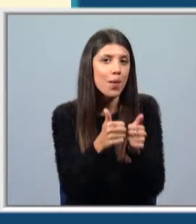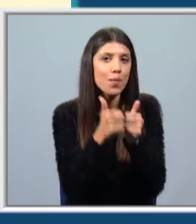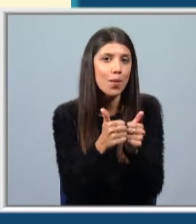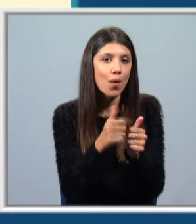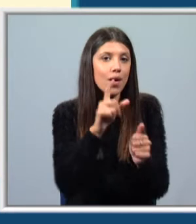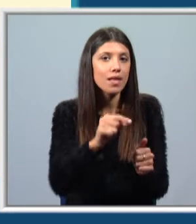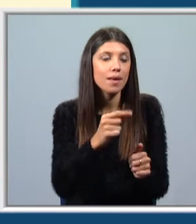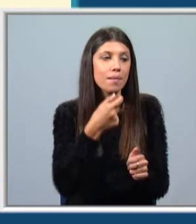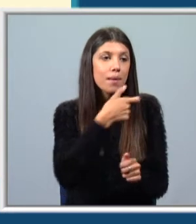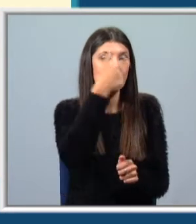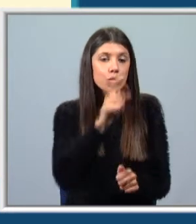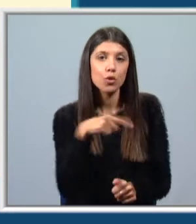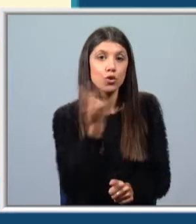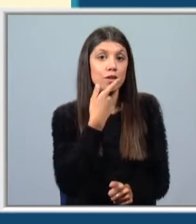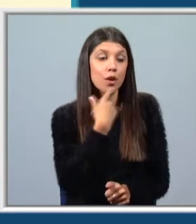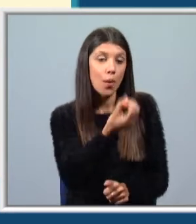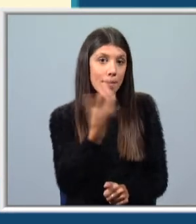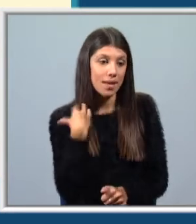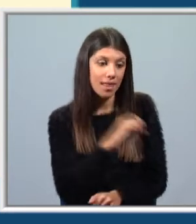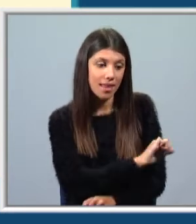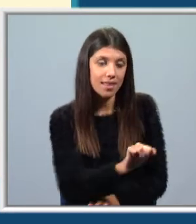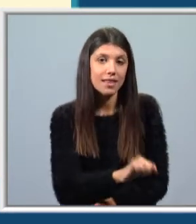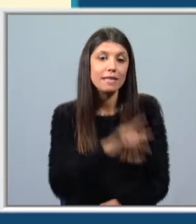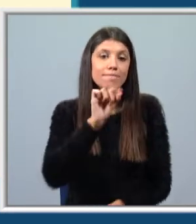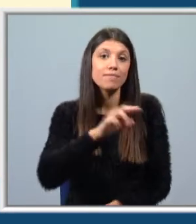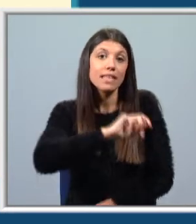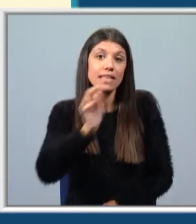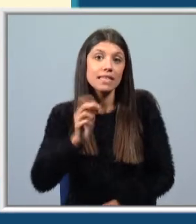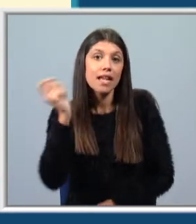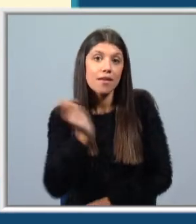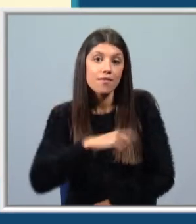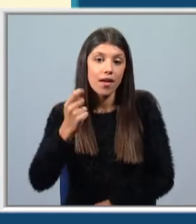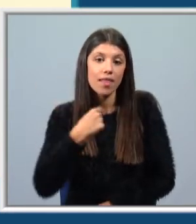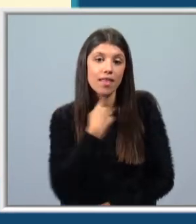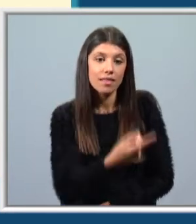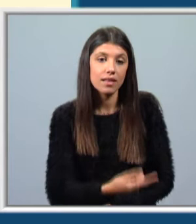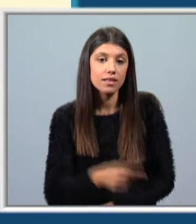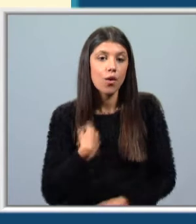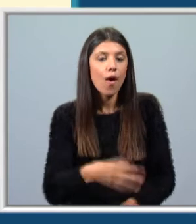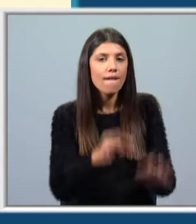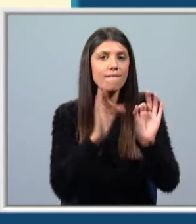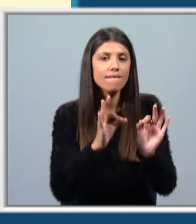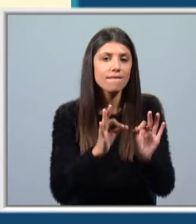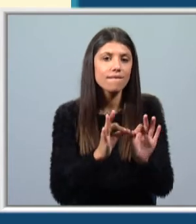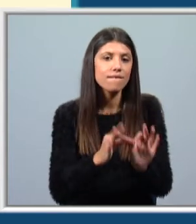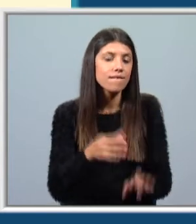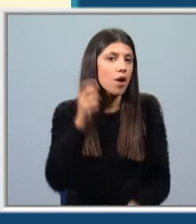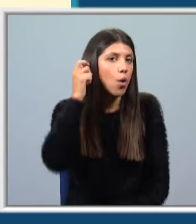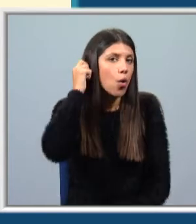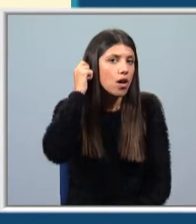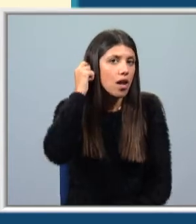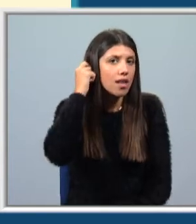entendido. A terceira fada disse: Eu te fado para que te nasçam umas orelhas de burro.